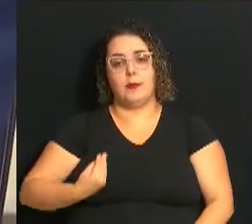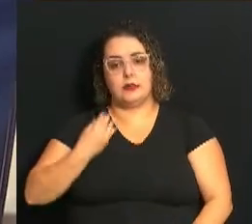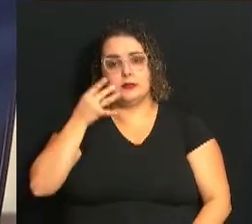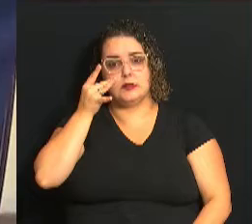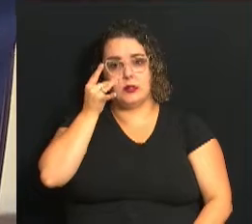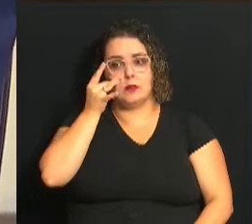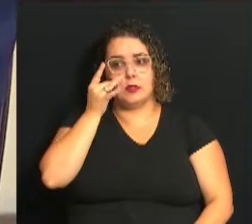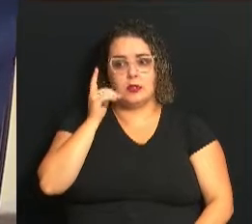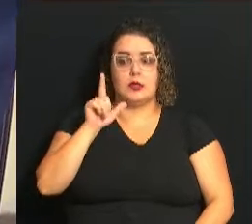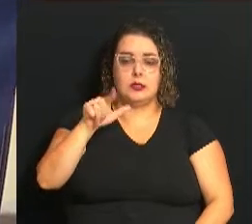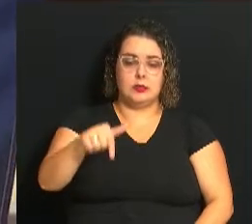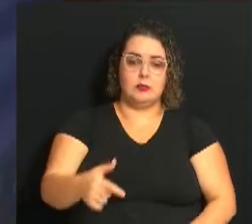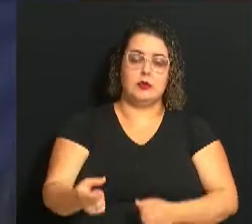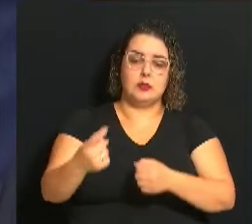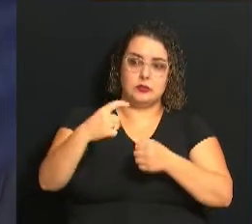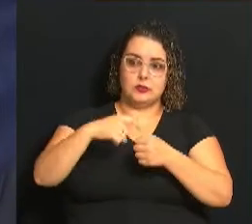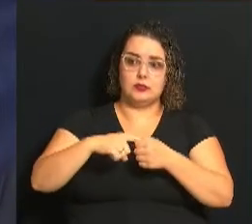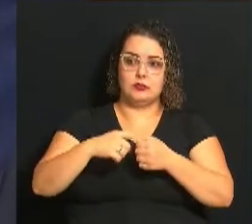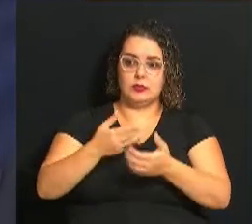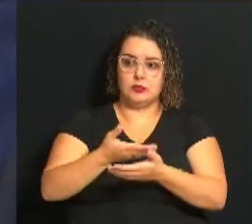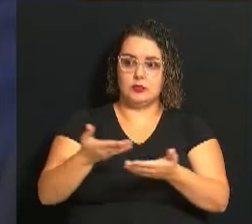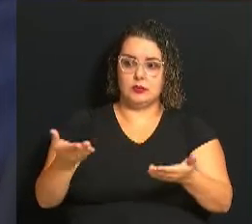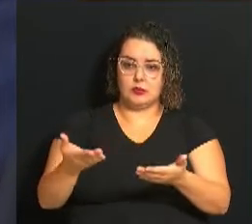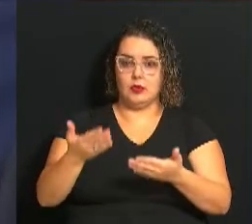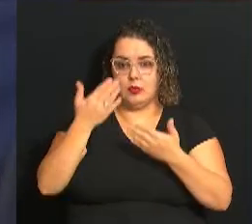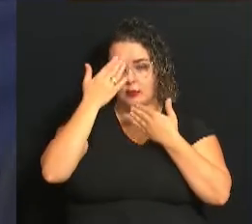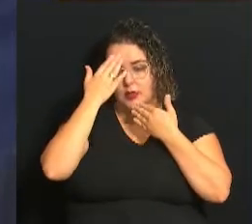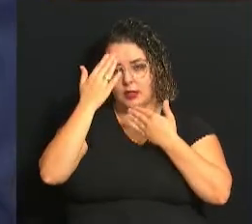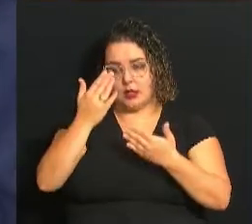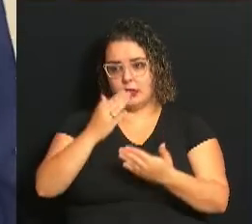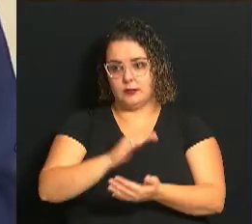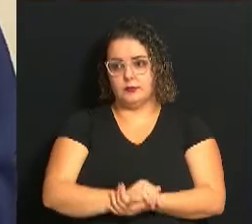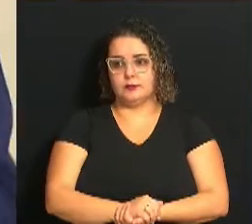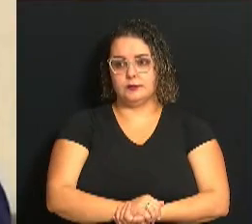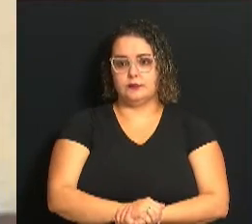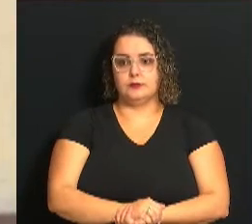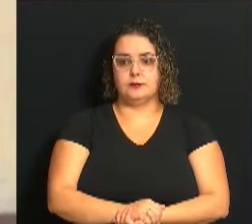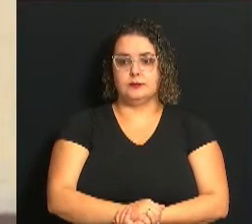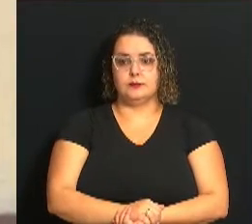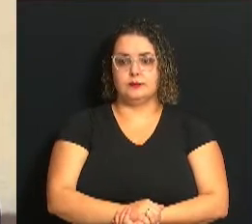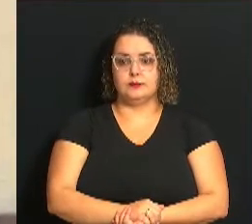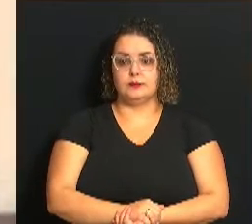gente retoma para os senhores e para as senhoras. Obrigado. Tem a palavra.